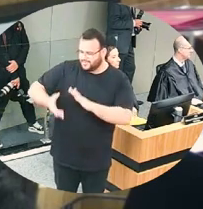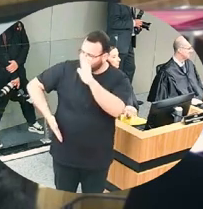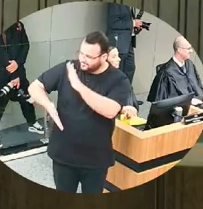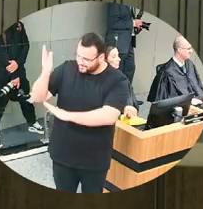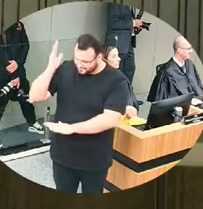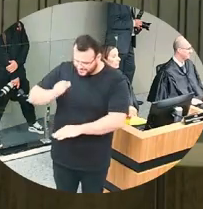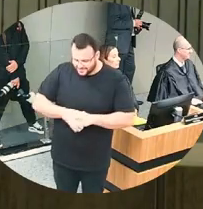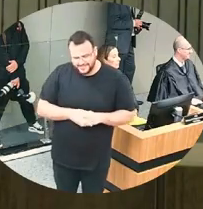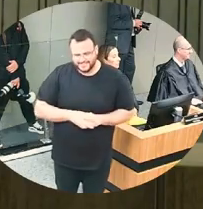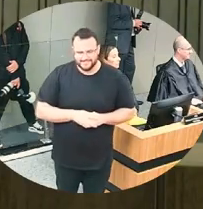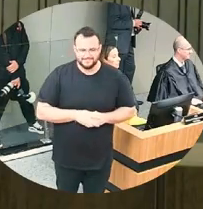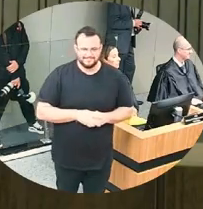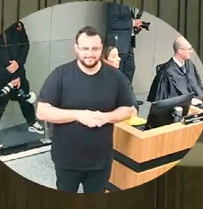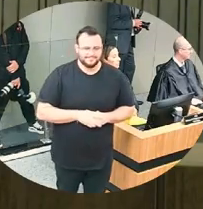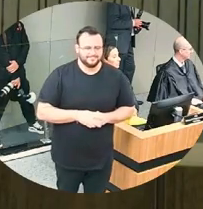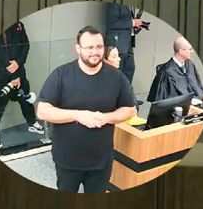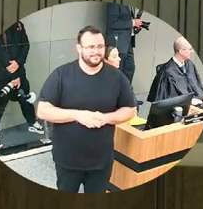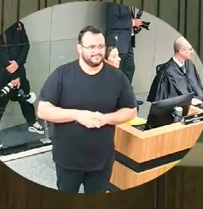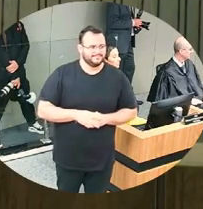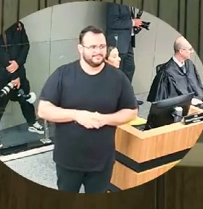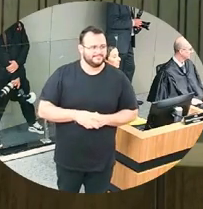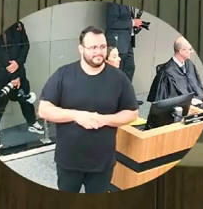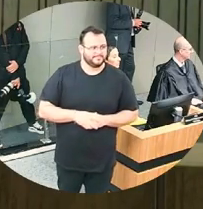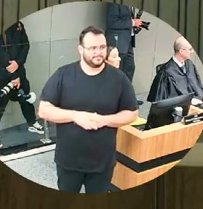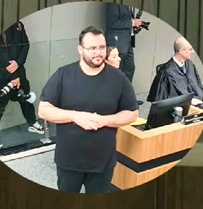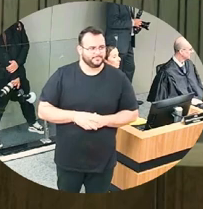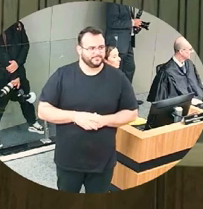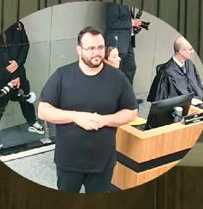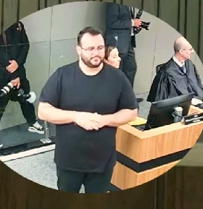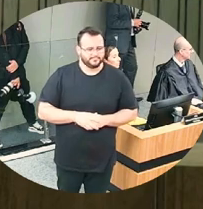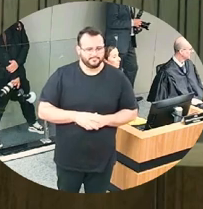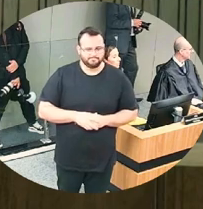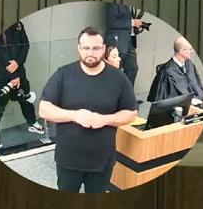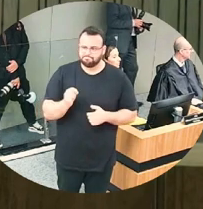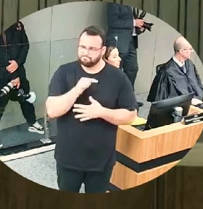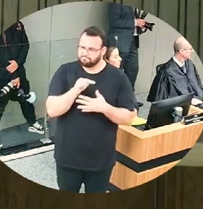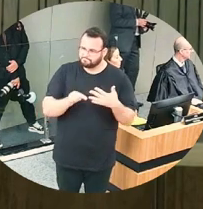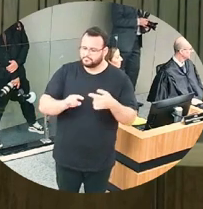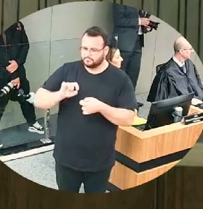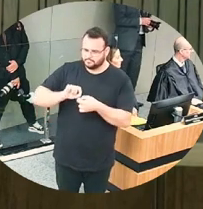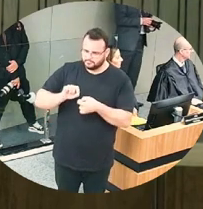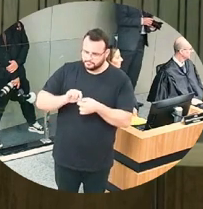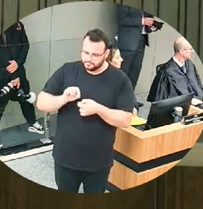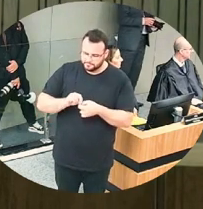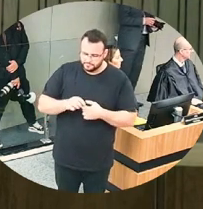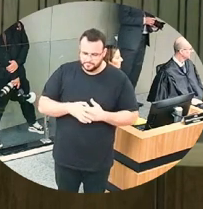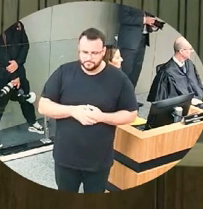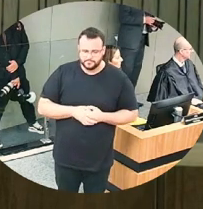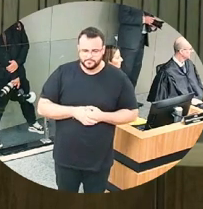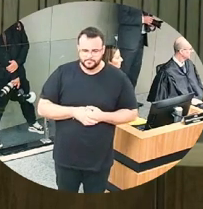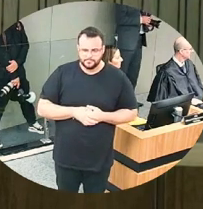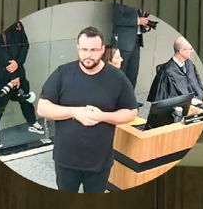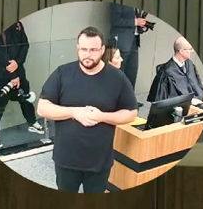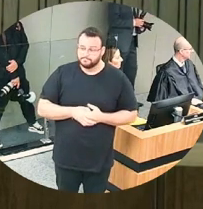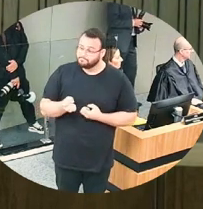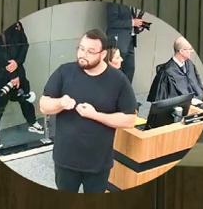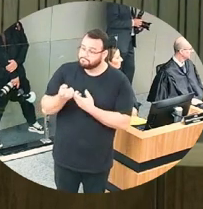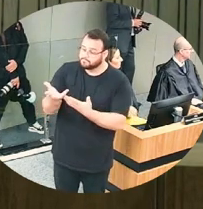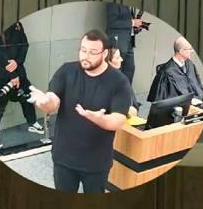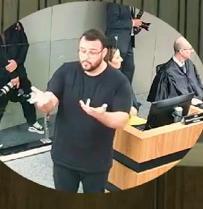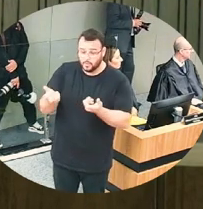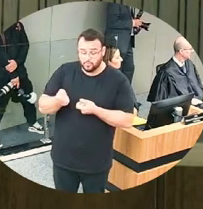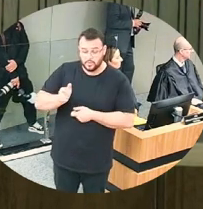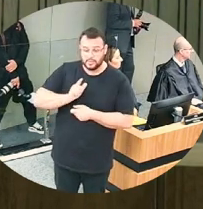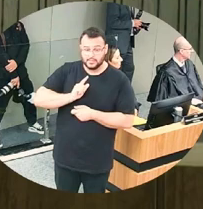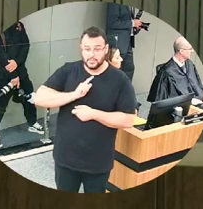embora né algumas realizações notáveis né Eh reconhecimento de qualidade